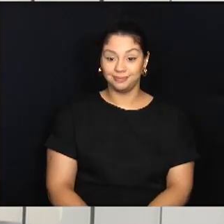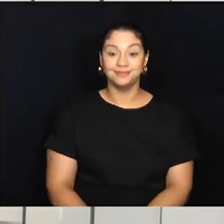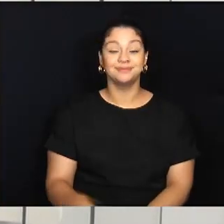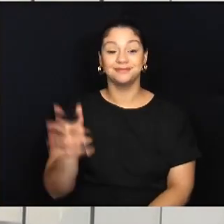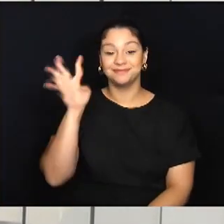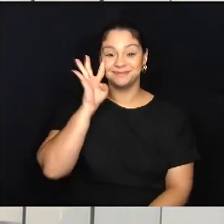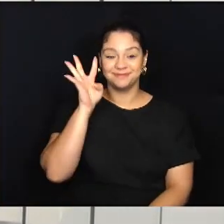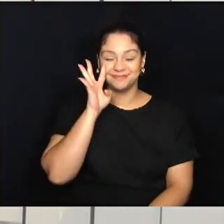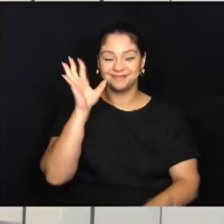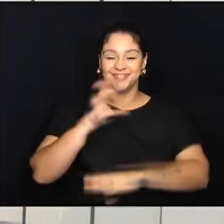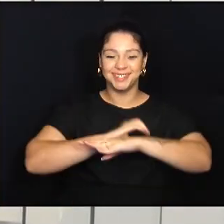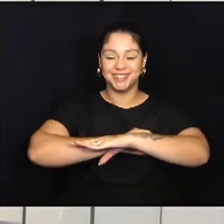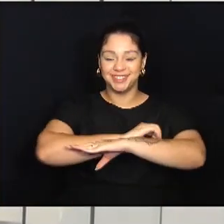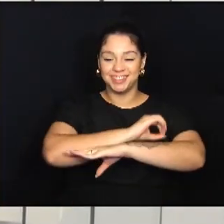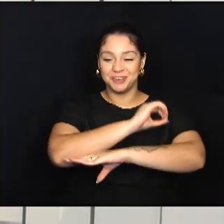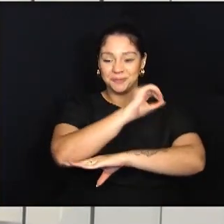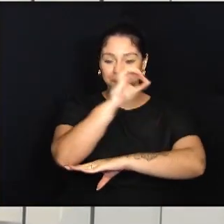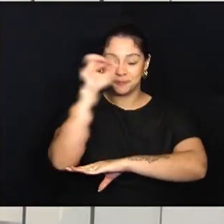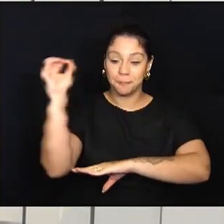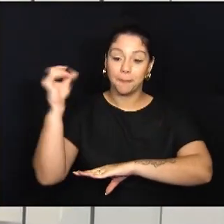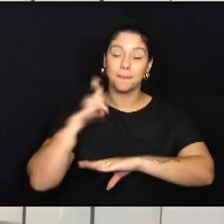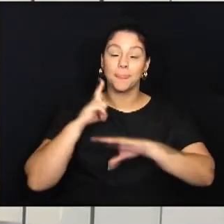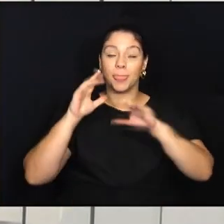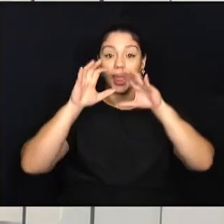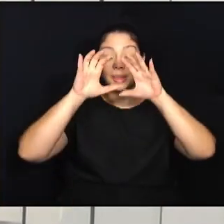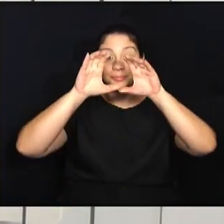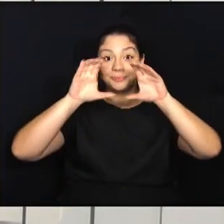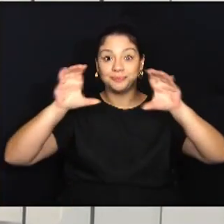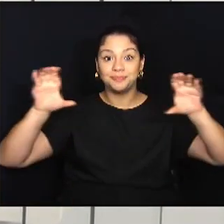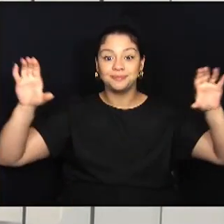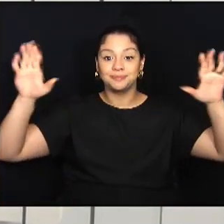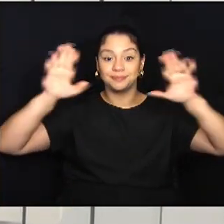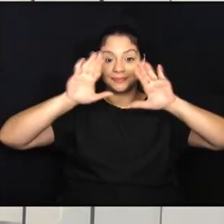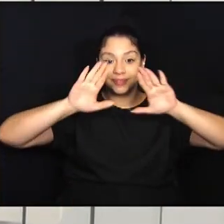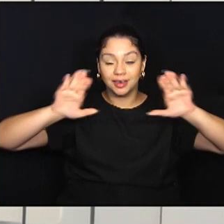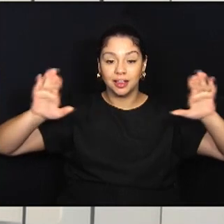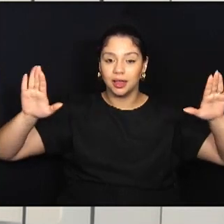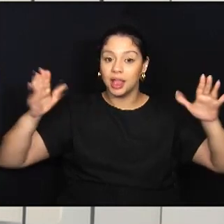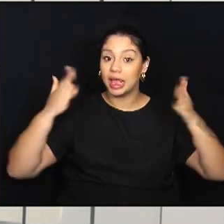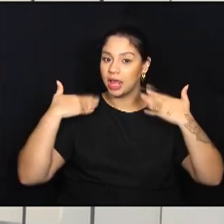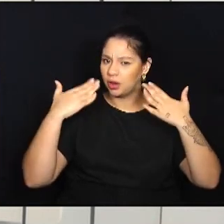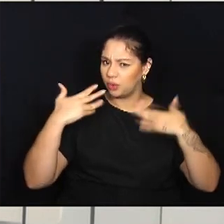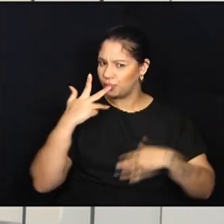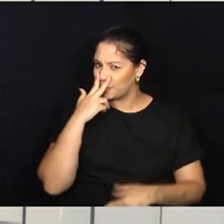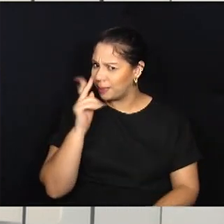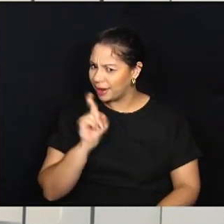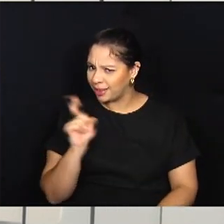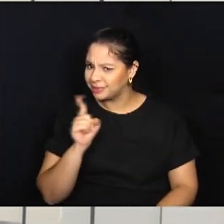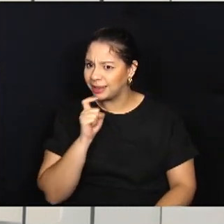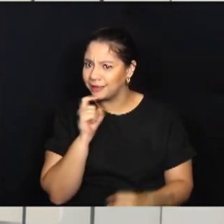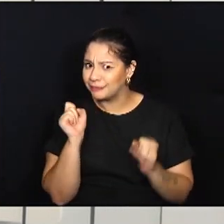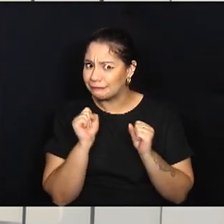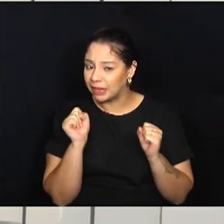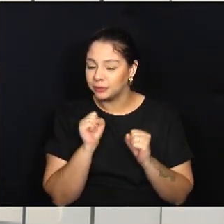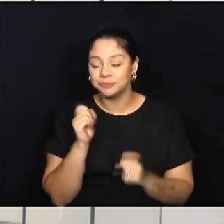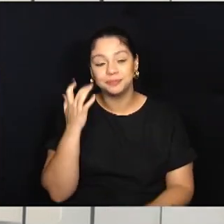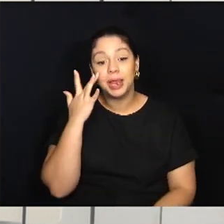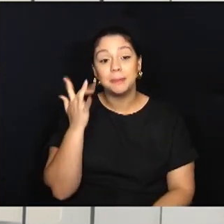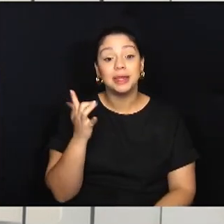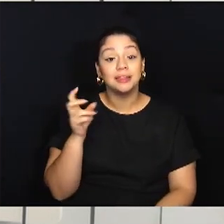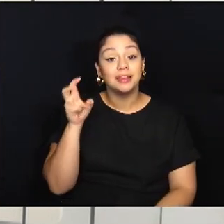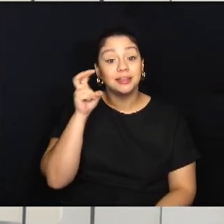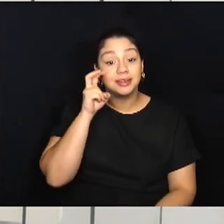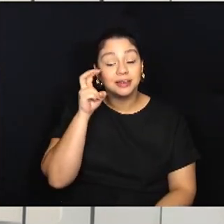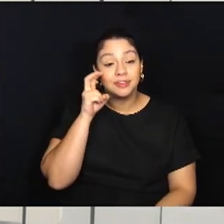Quarta-feira ensolarada, tempo aberto, calor, nem parece muito inverno, né? E para amanhã, quinta-feira,